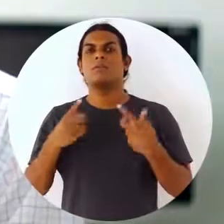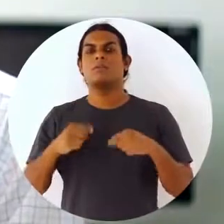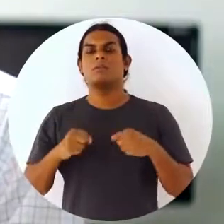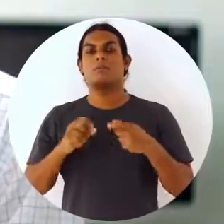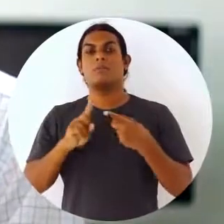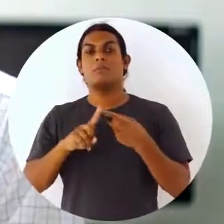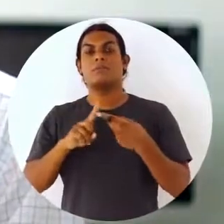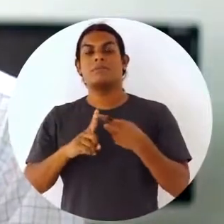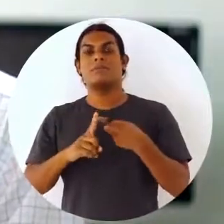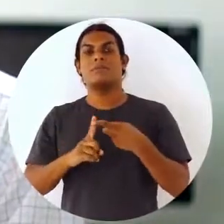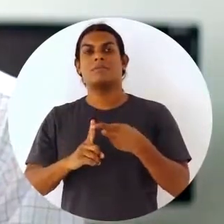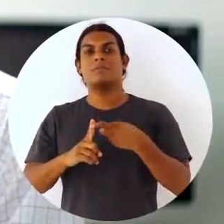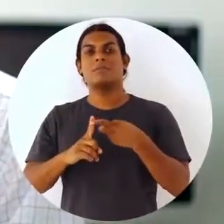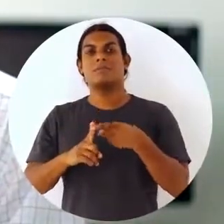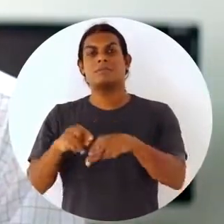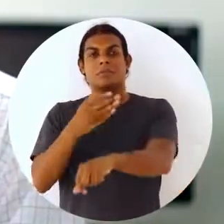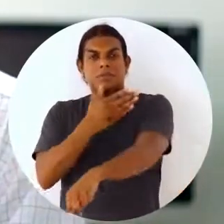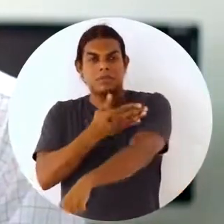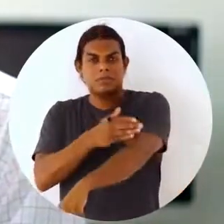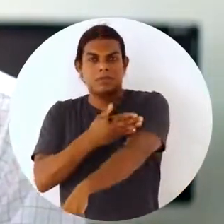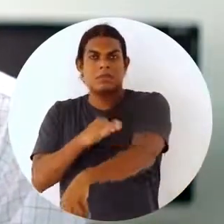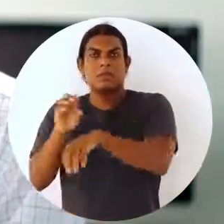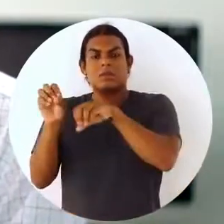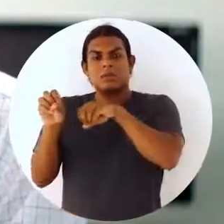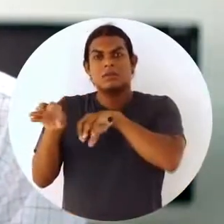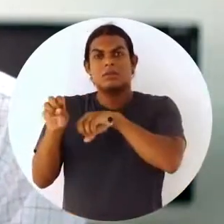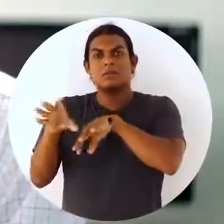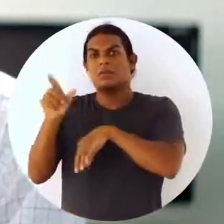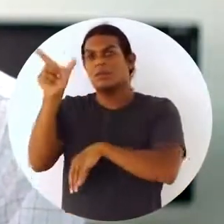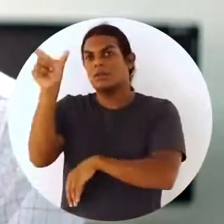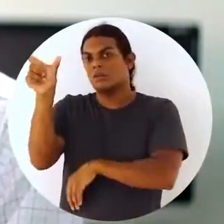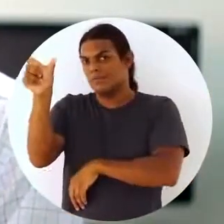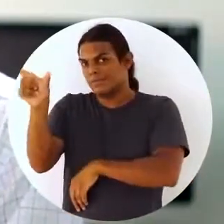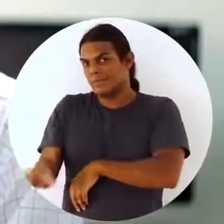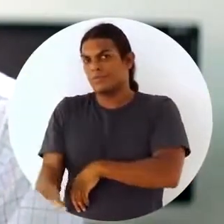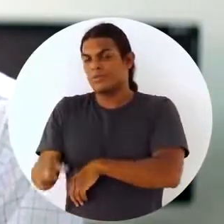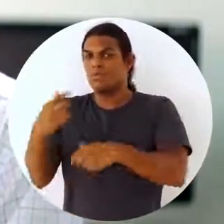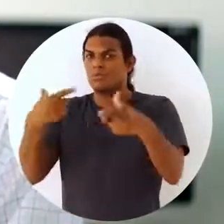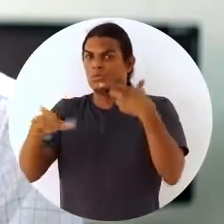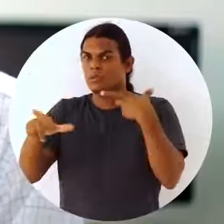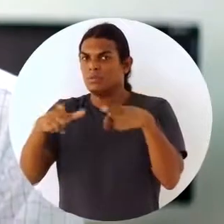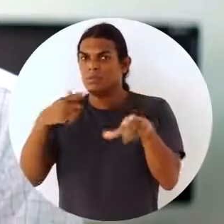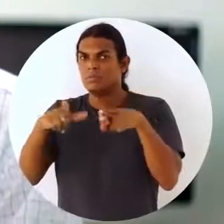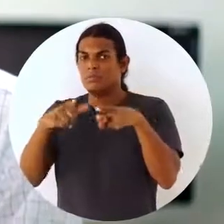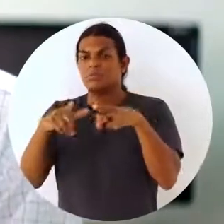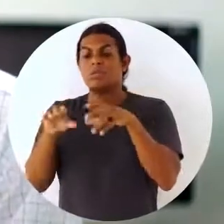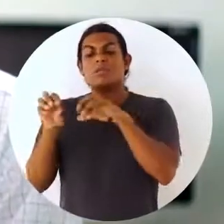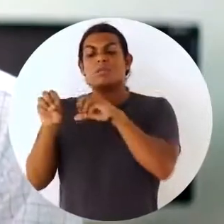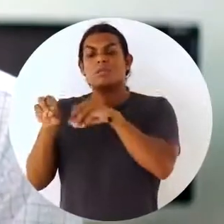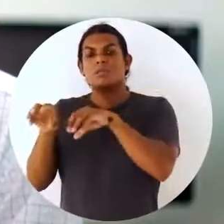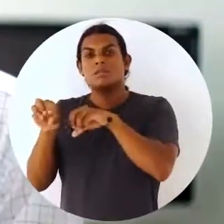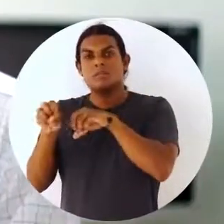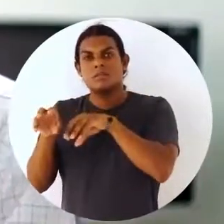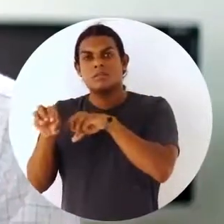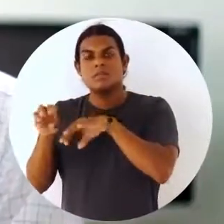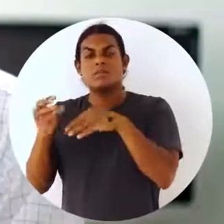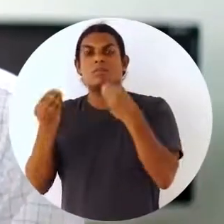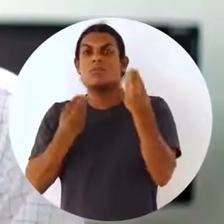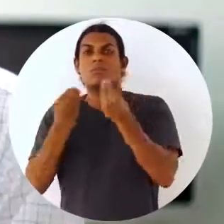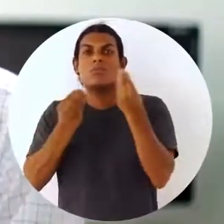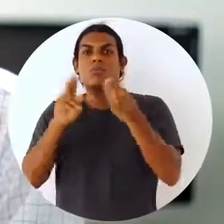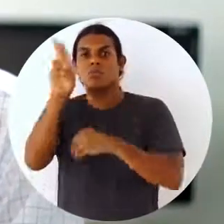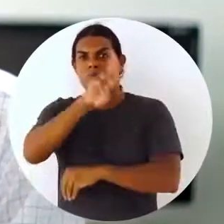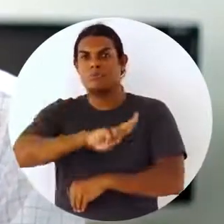o indivíduo que vai fazer esse escaneamento para evitar que danifique também a obra. Eu preciso